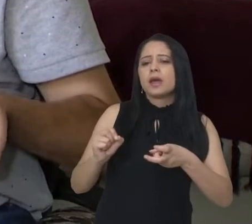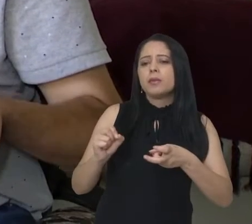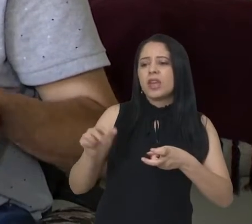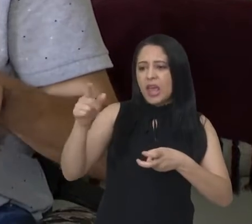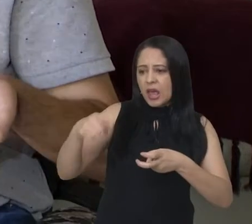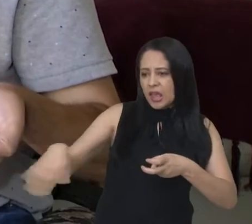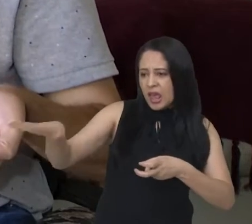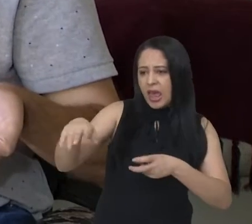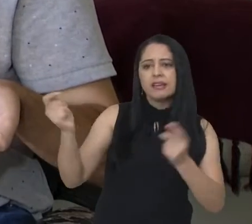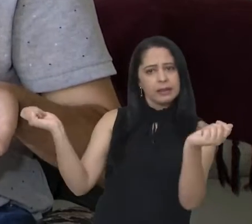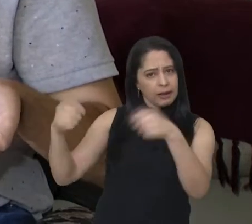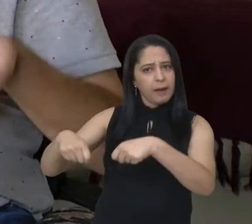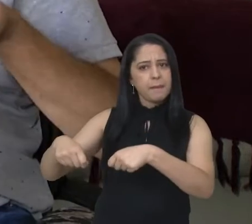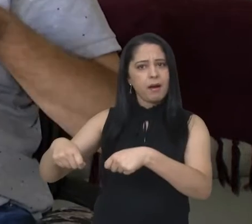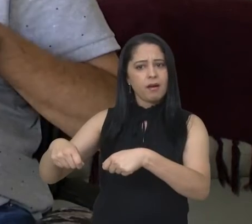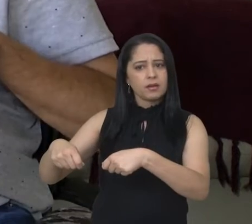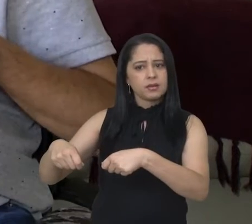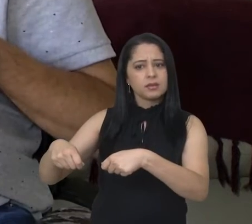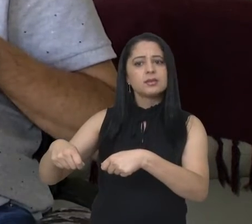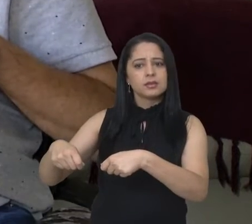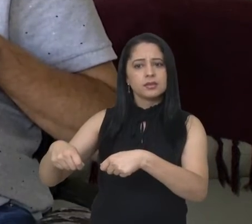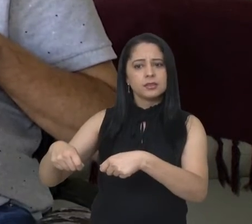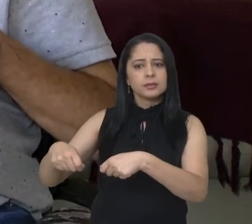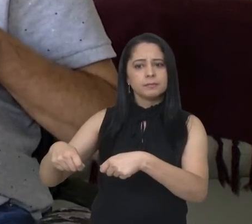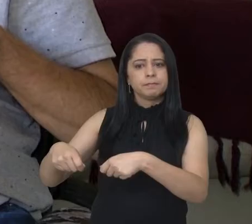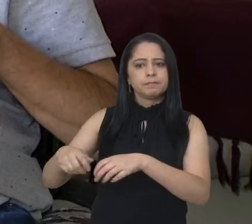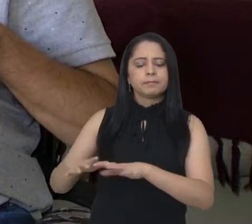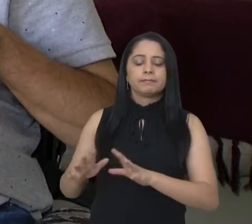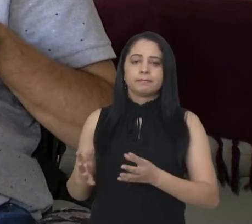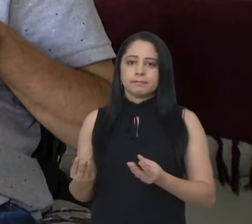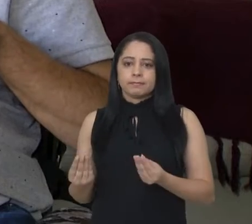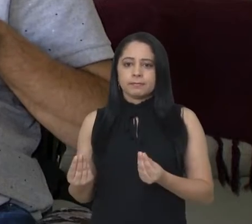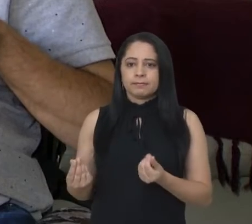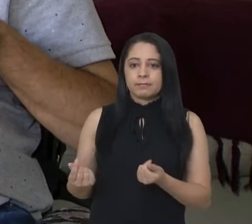daí o potencial do cliente, mas isso só é